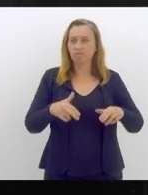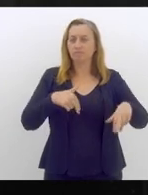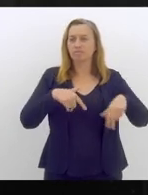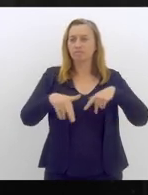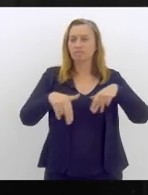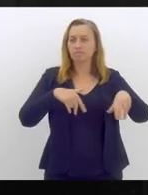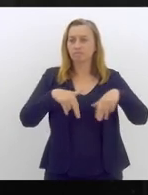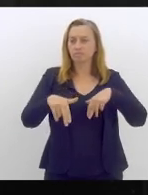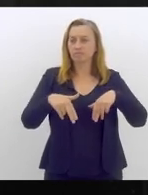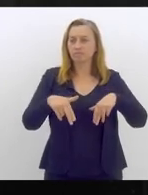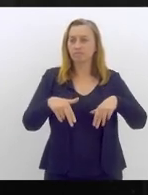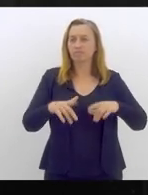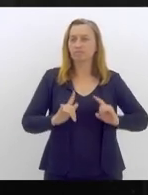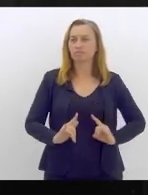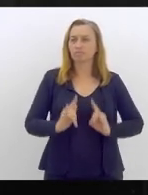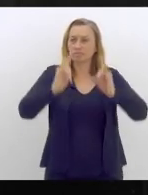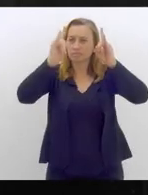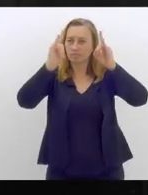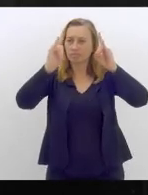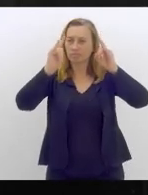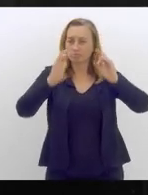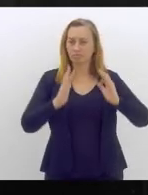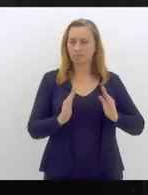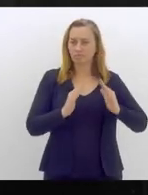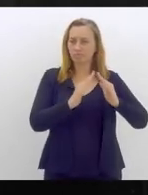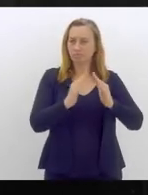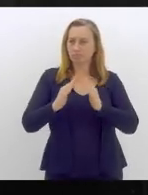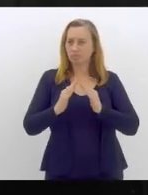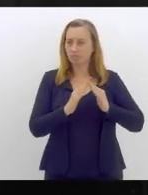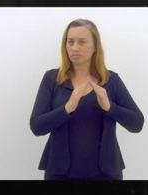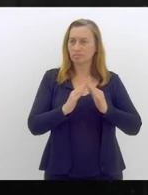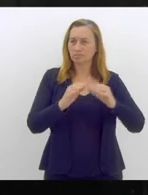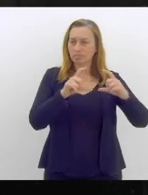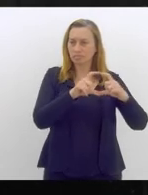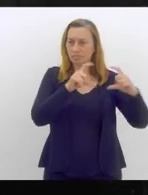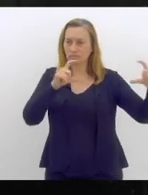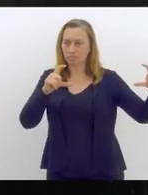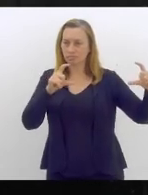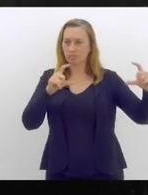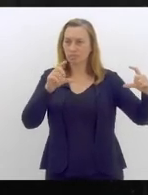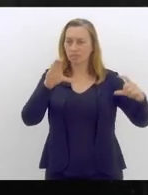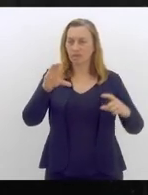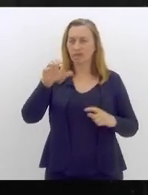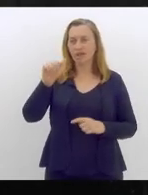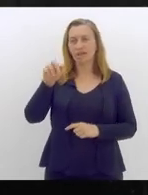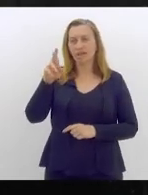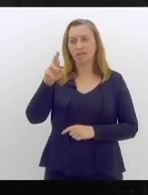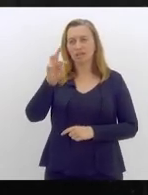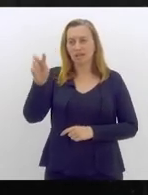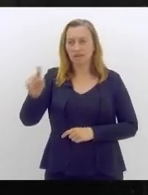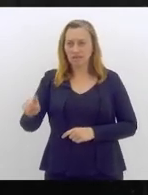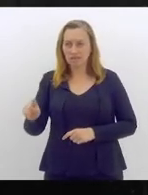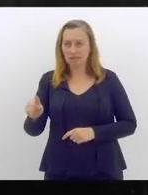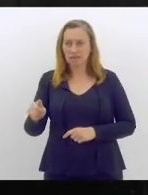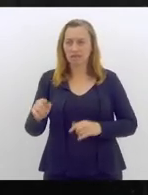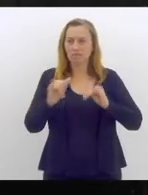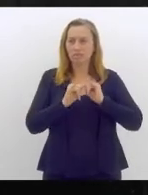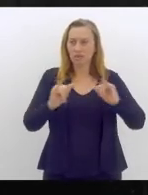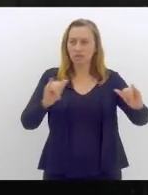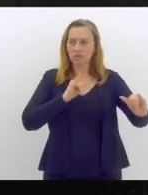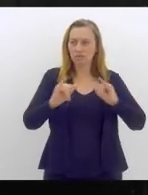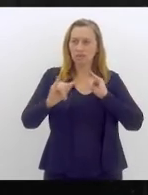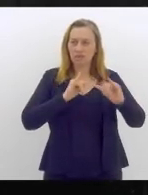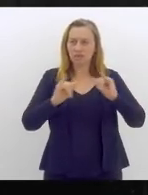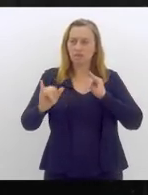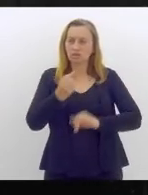de condôminos cartazes ou placas para divulgar para divulgação dos canais oficiais de